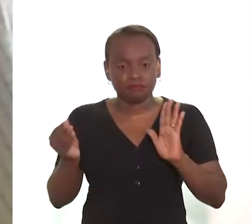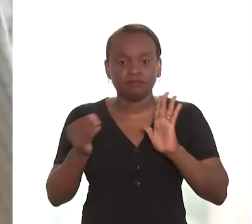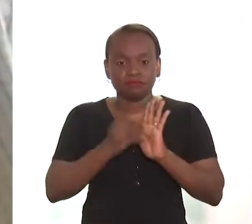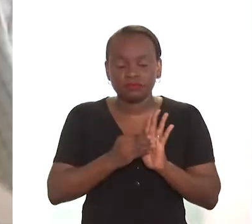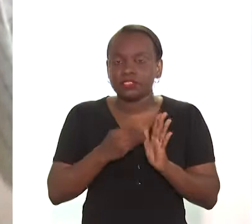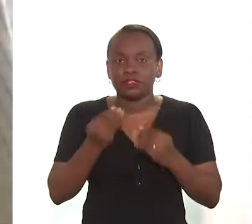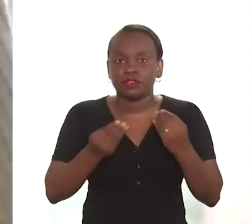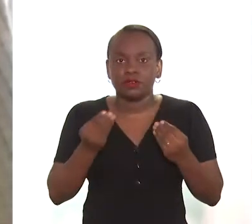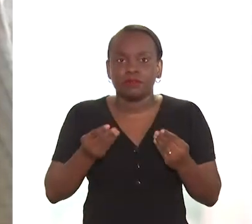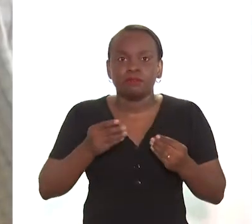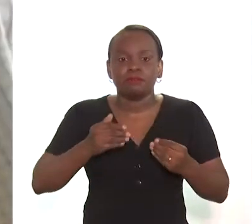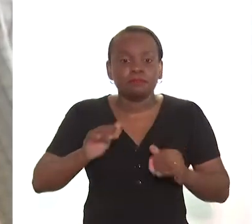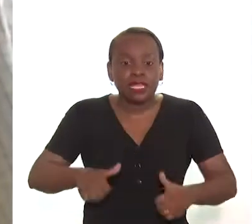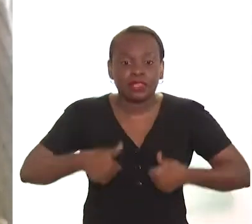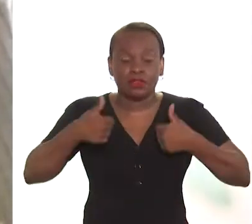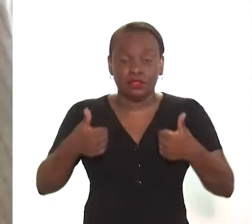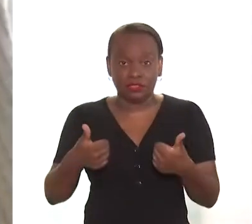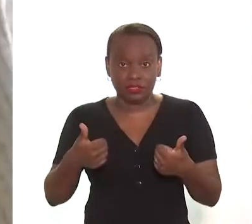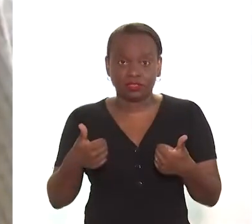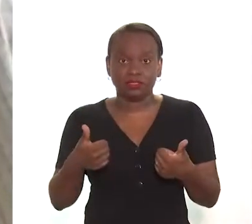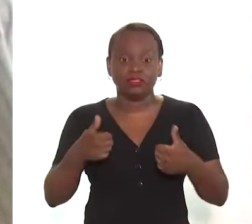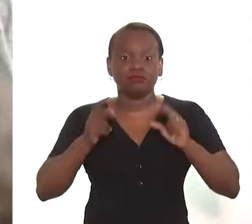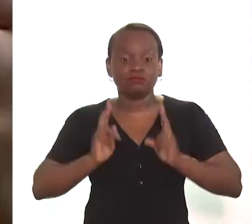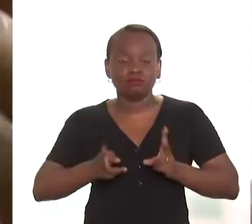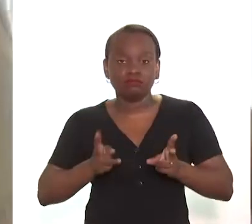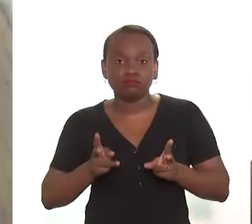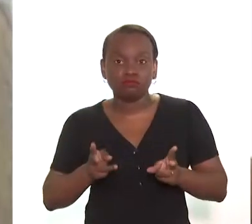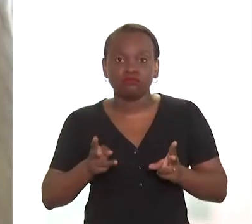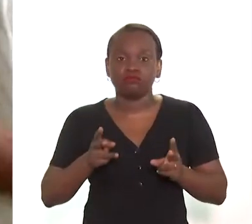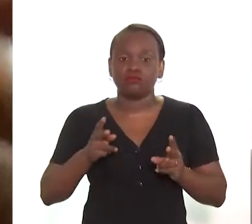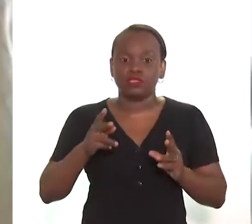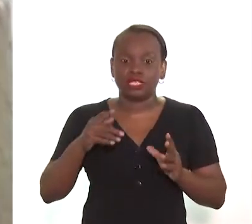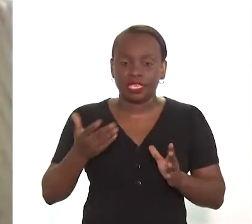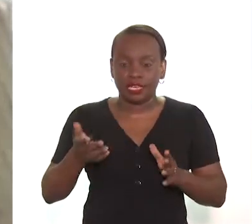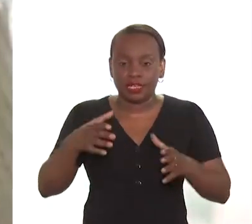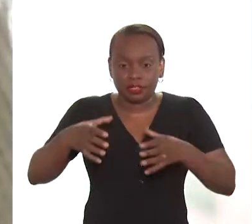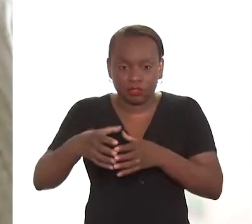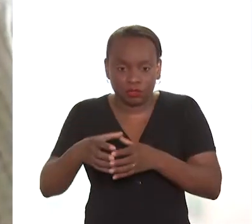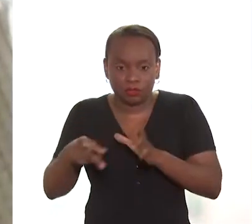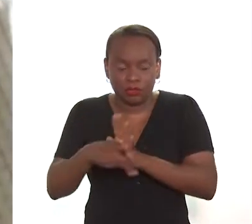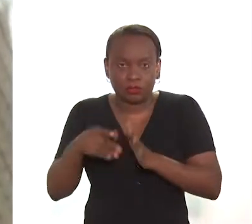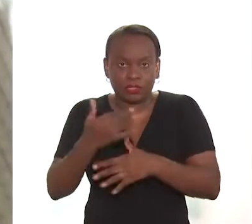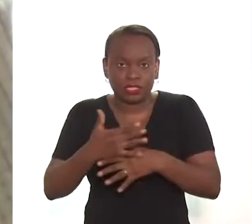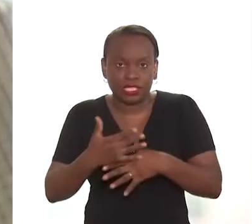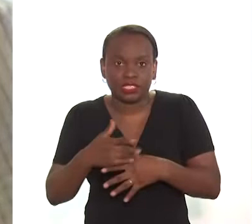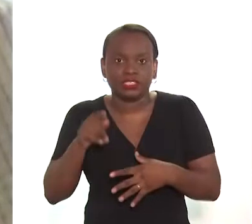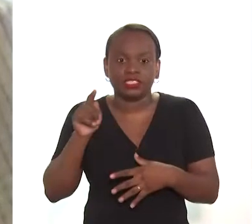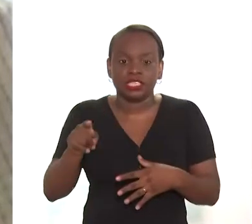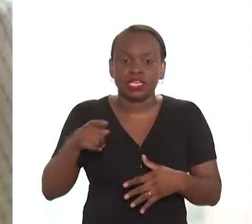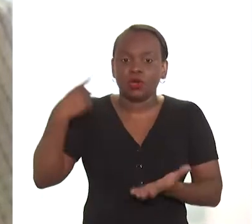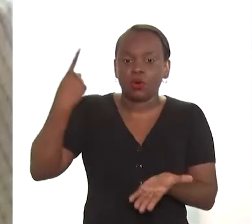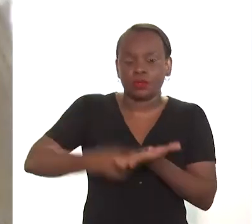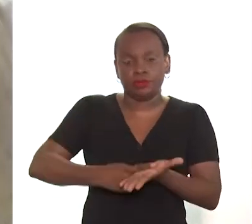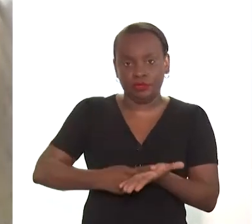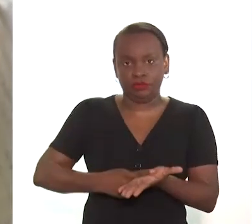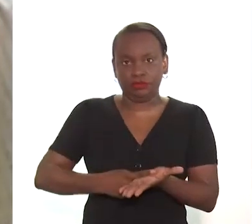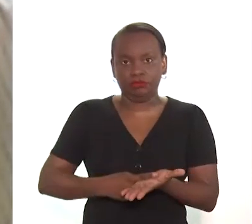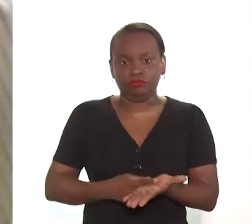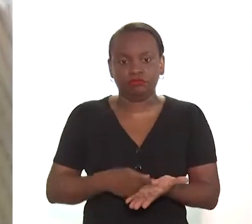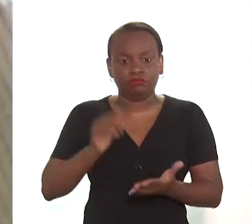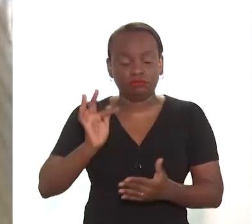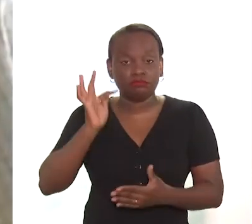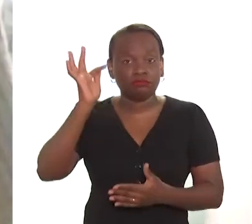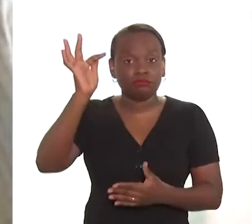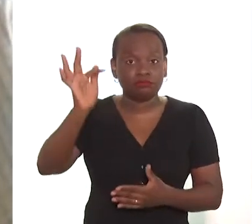dizer, enquadrada de uma forma cada vez melhor, mantê-la na primeira parte da cidade como sendo o seu